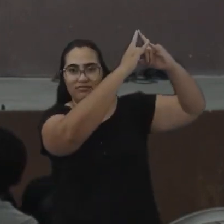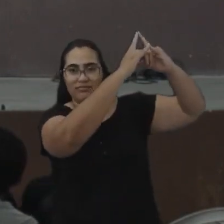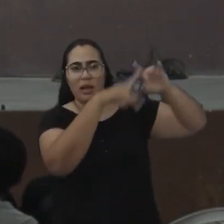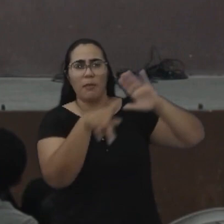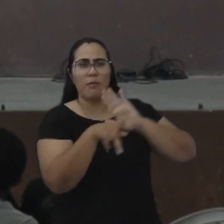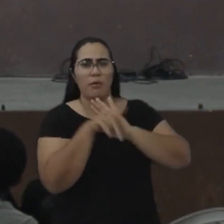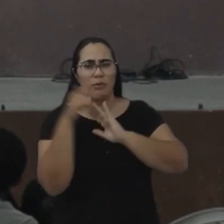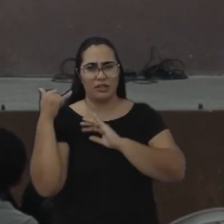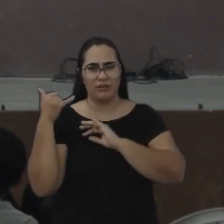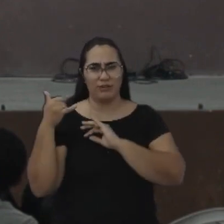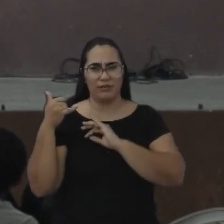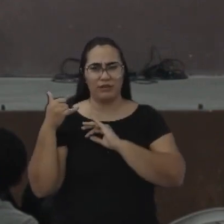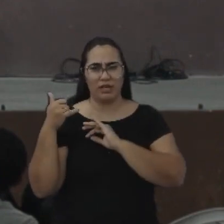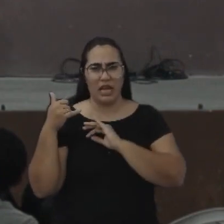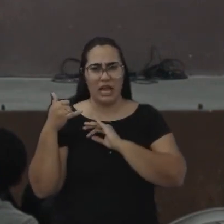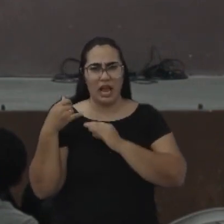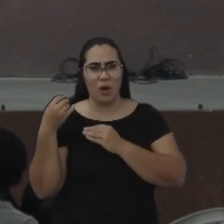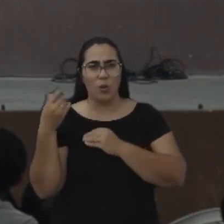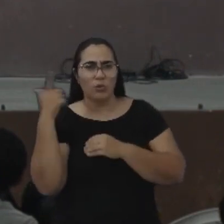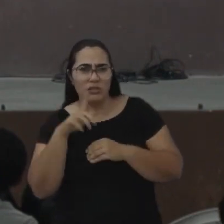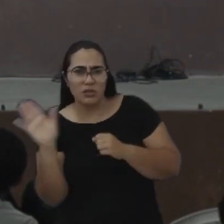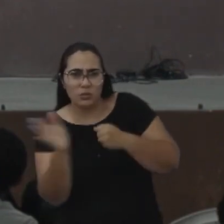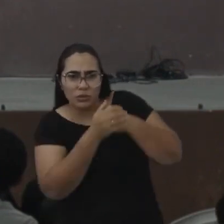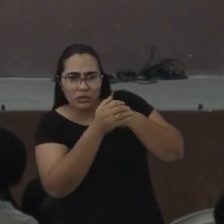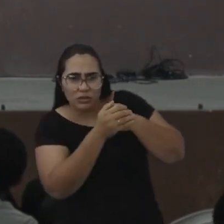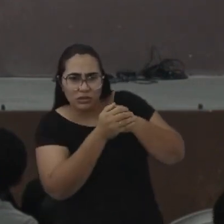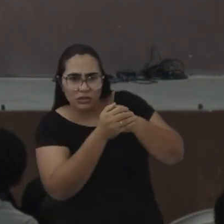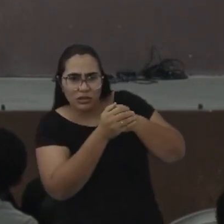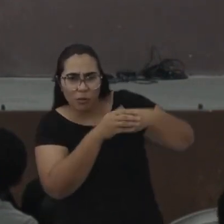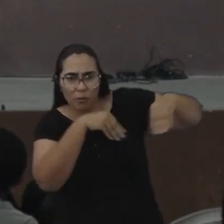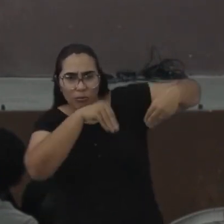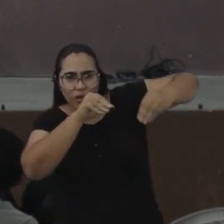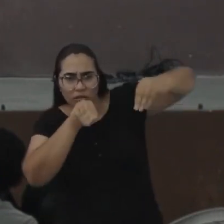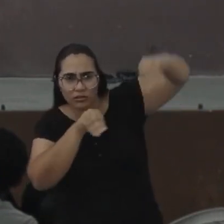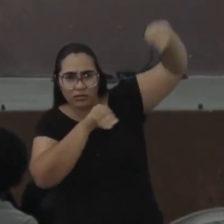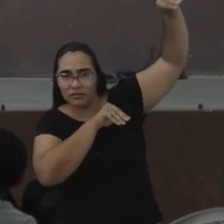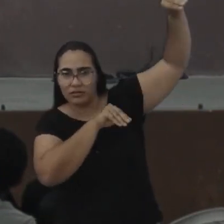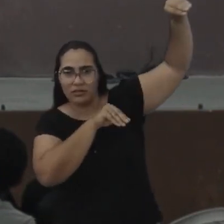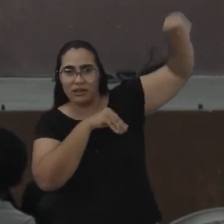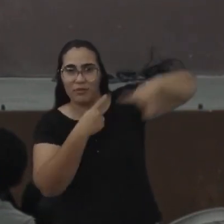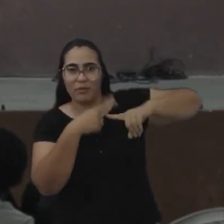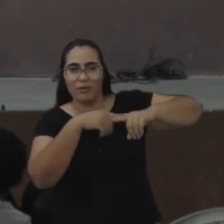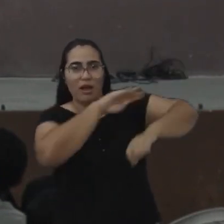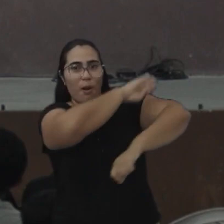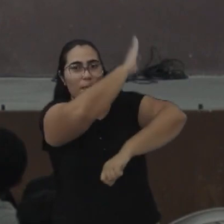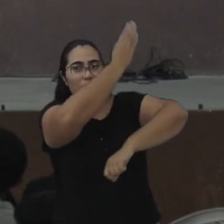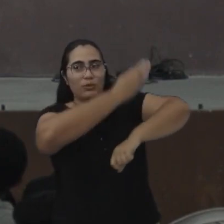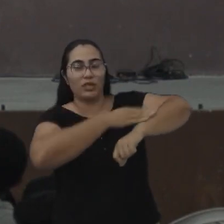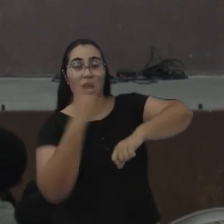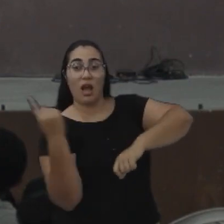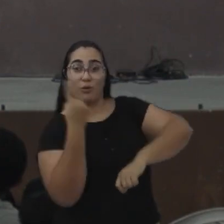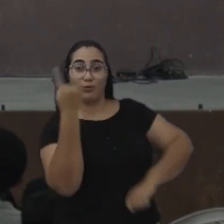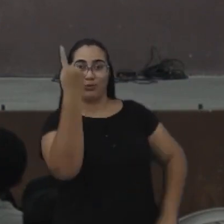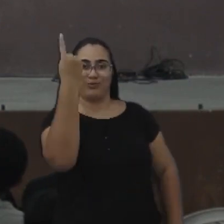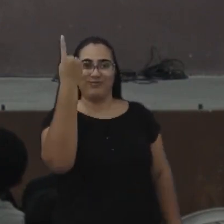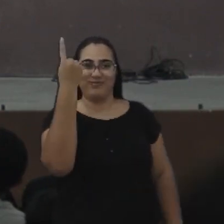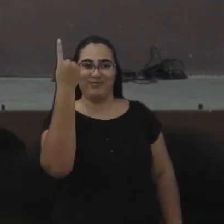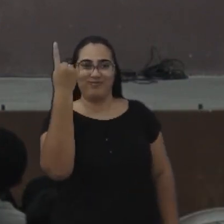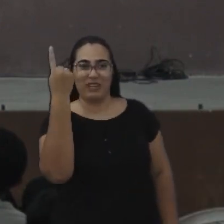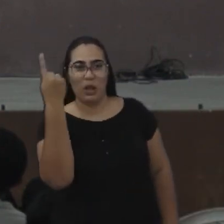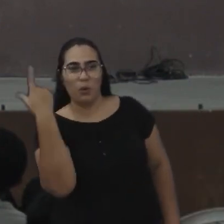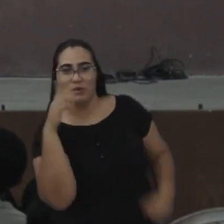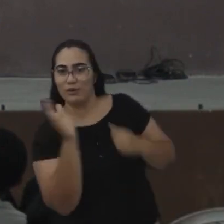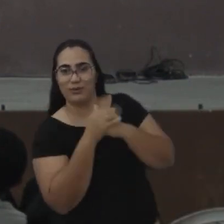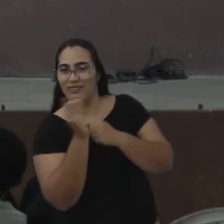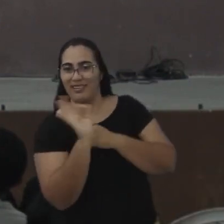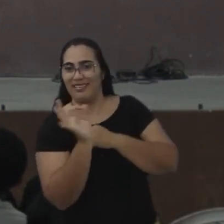Não tem como. Vamos botar um pano bem grande para esconder as antenas? Não tem, ela está no alto de uma montanha, ela está no lugar mais alto. Não tem como você